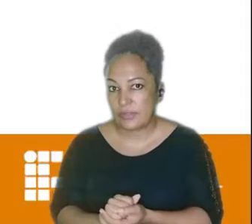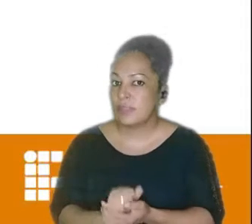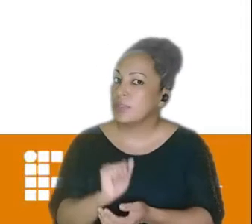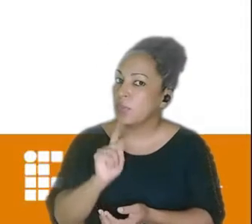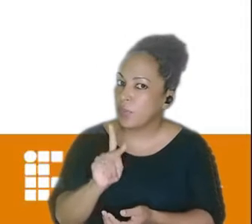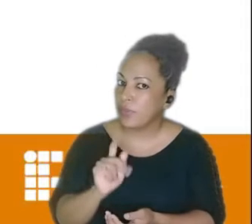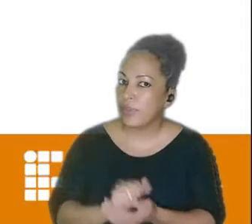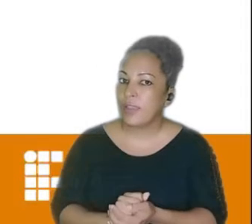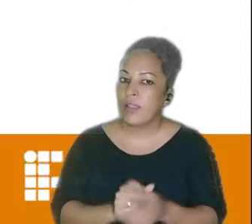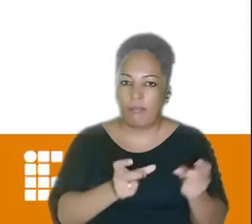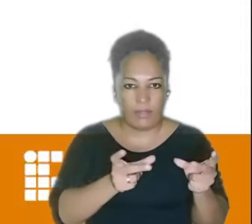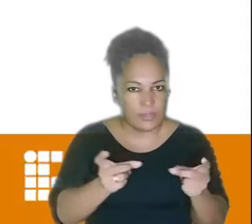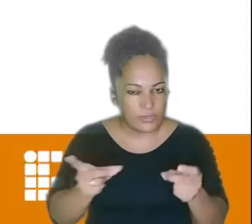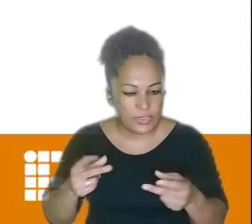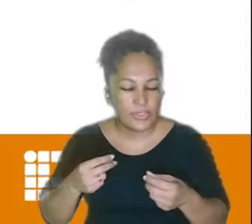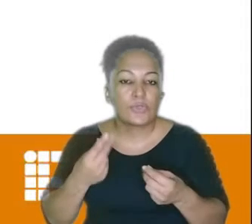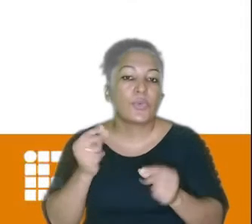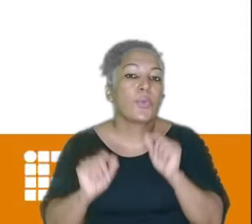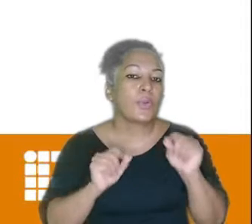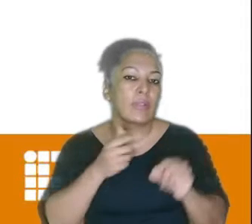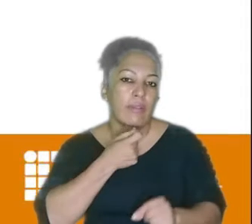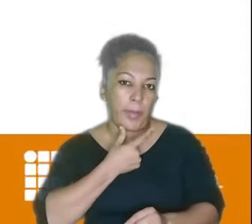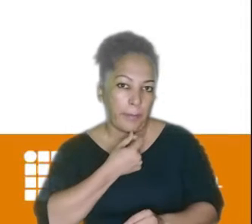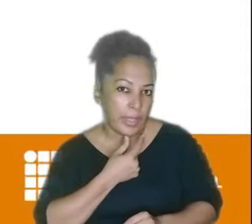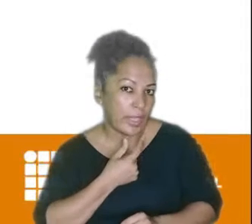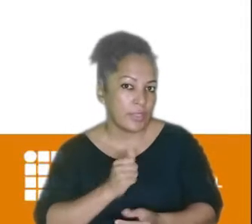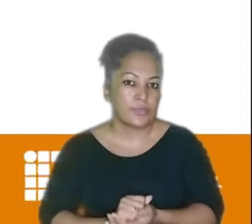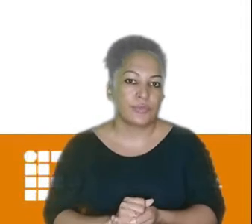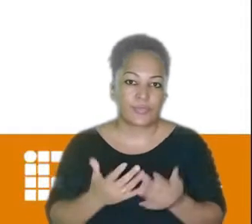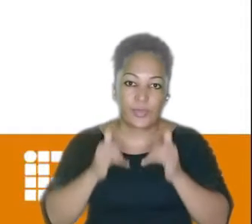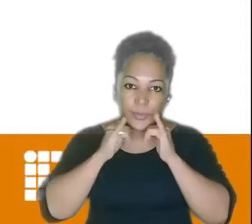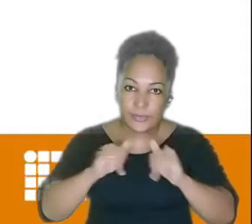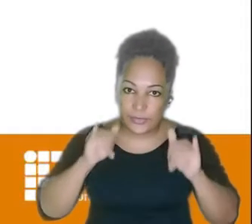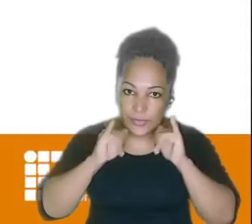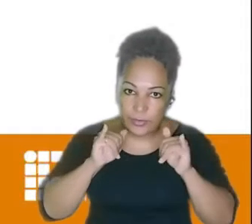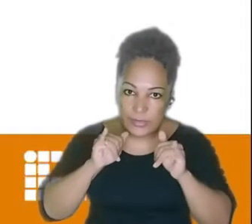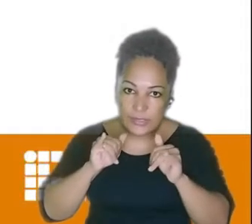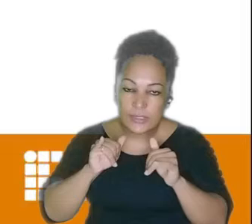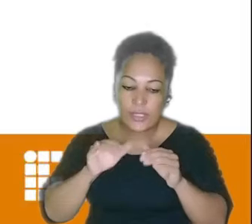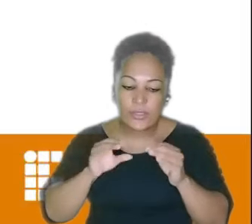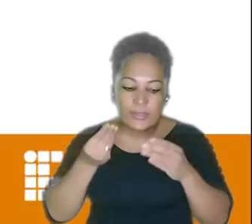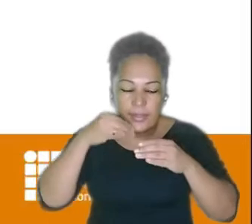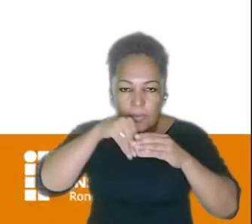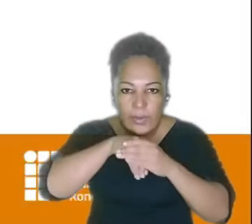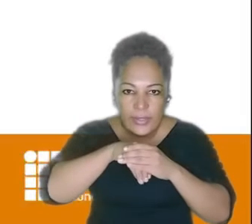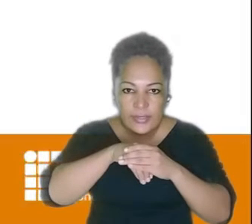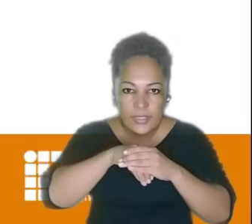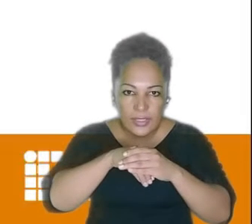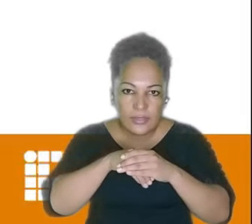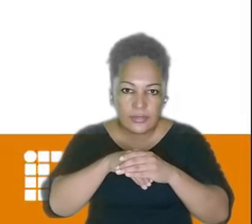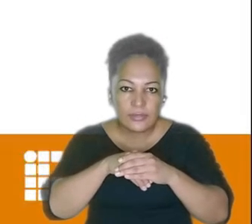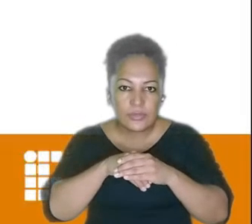diferença, tá? Elas vendem as mesmas coisas, ou seja, as informações que giram em torno